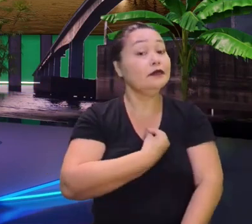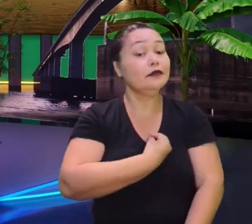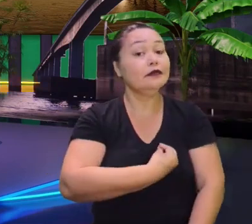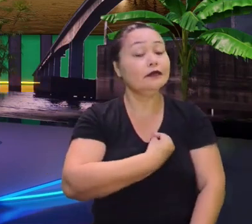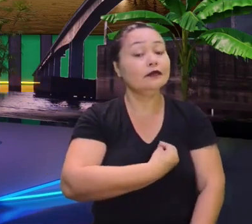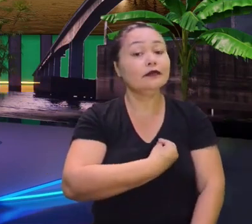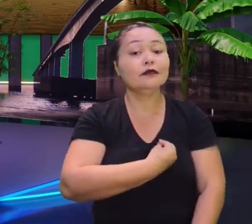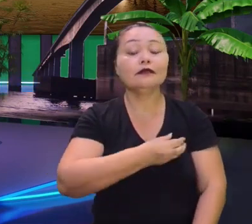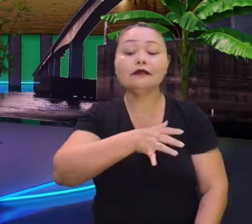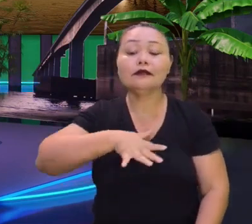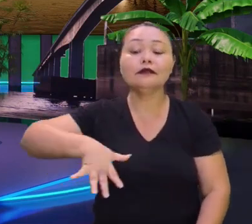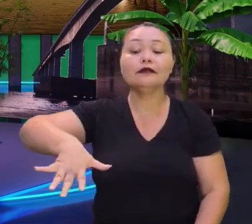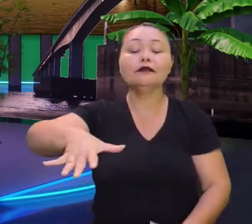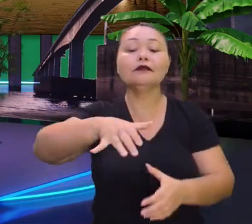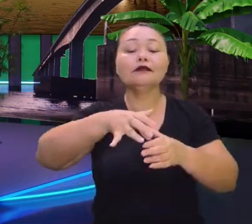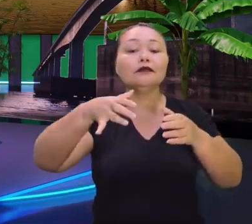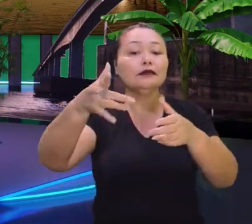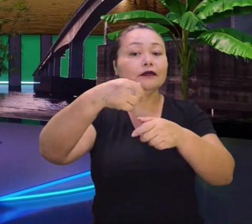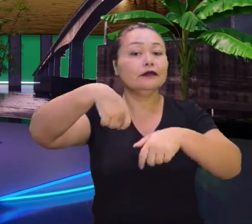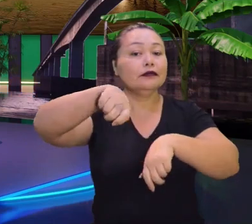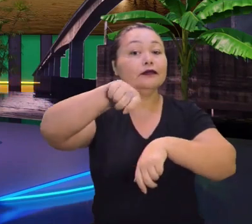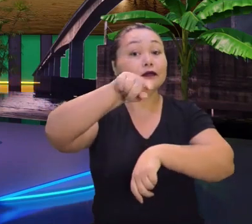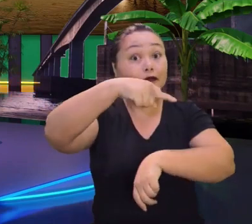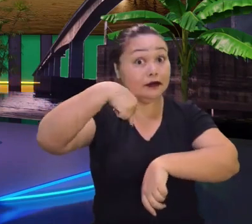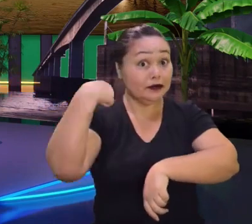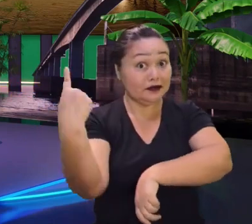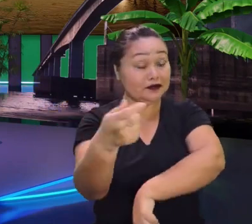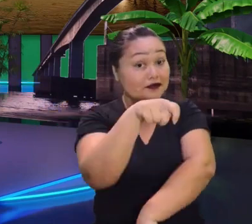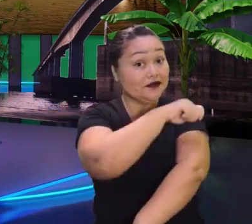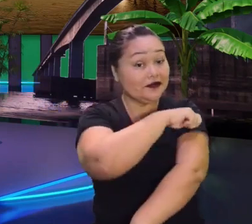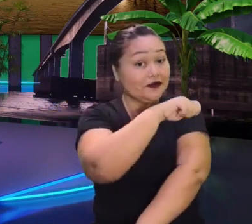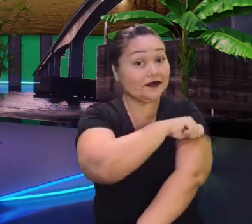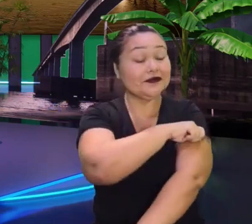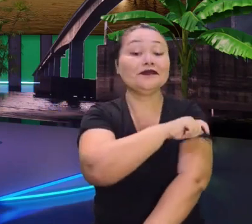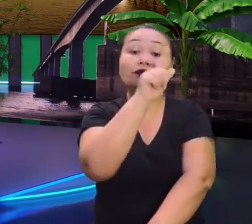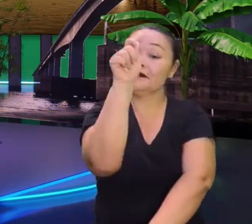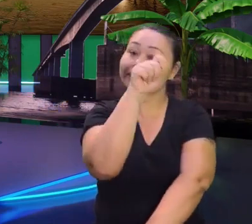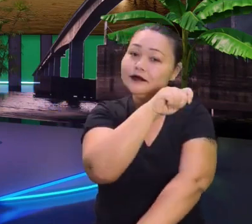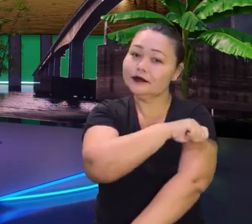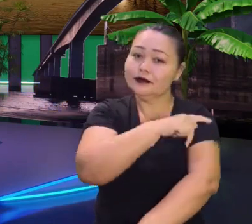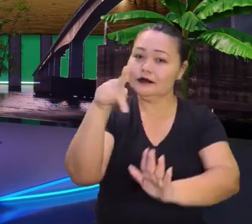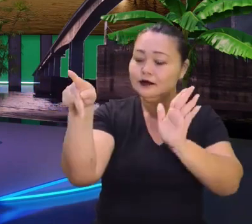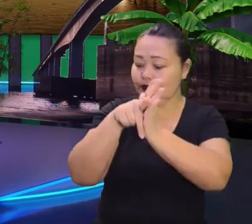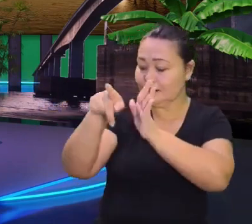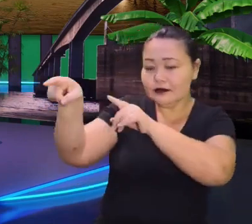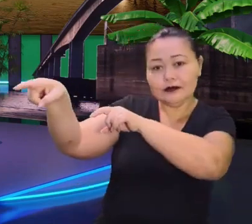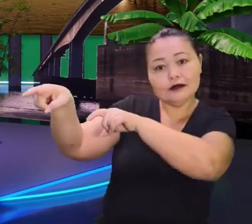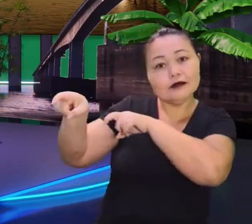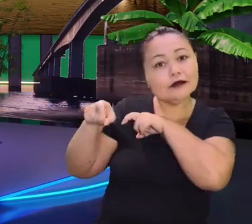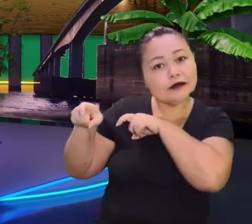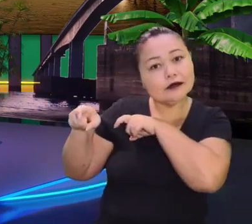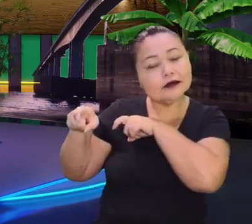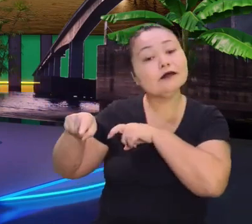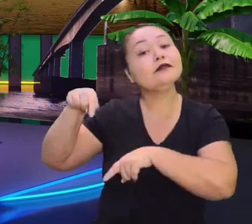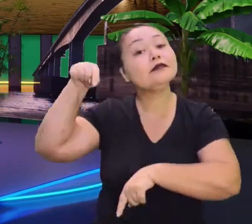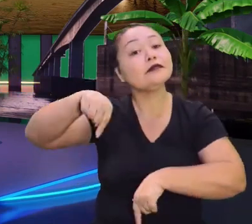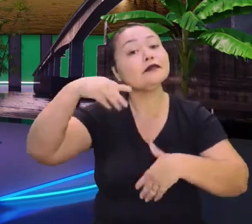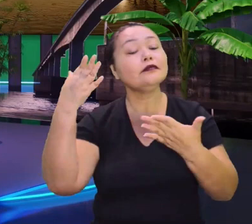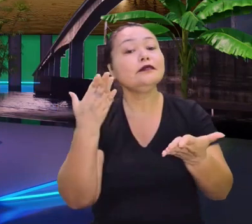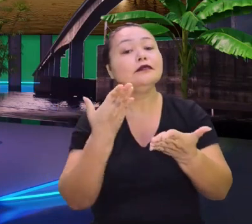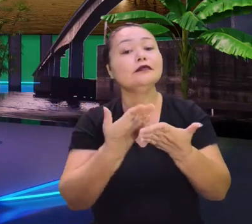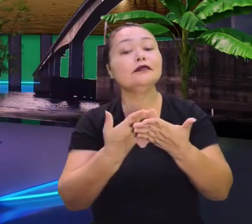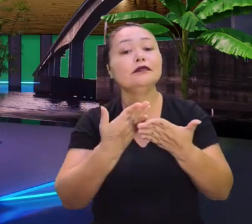vida da maioria dos nossos alunos, Exato. que são alunos do campo. Esta aula tem